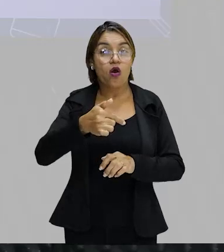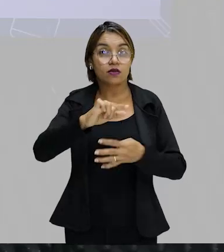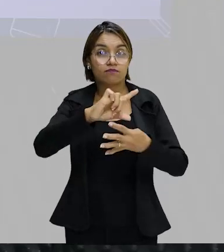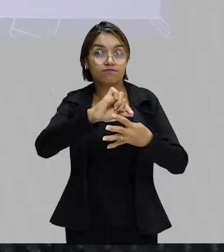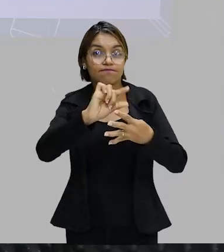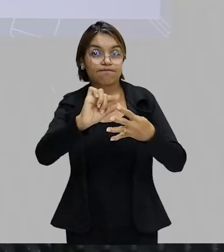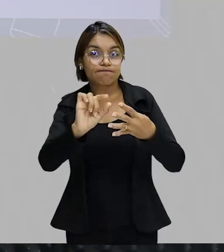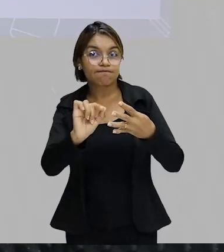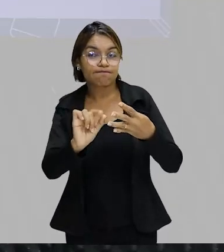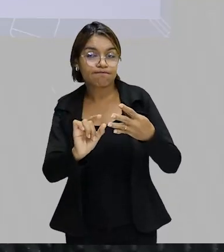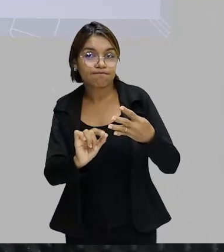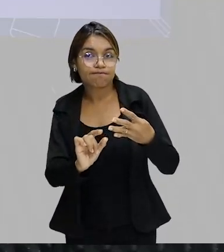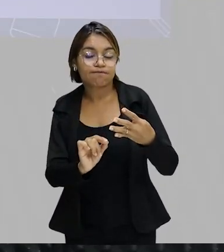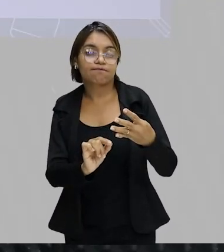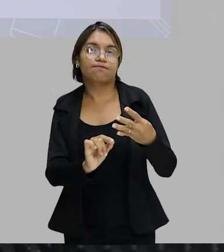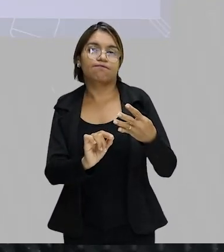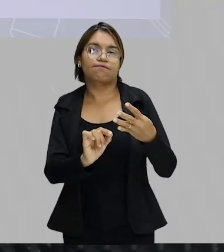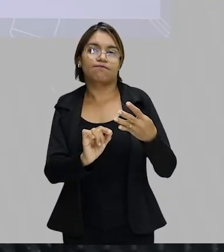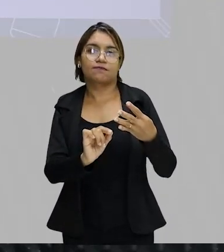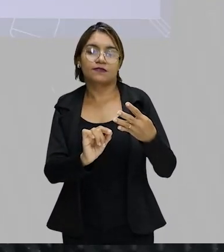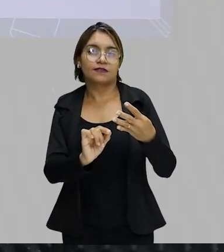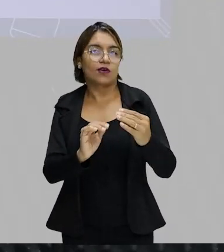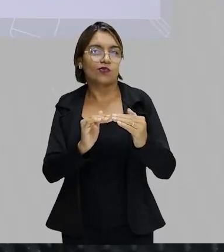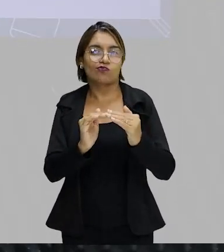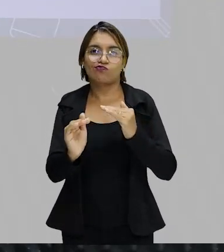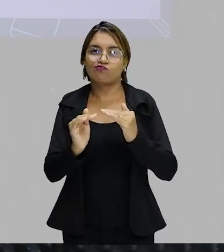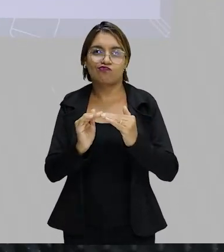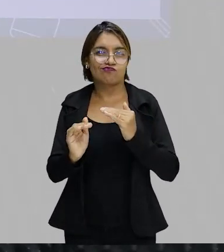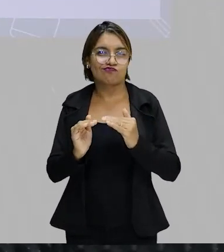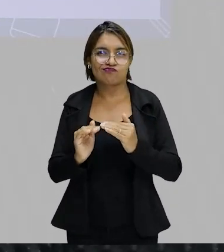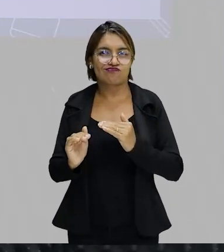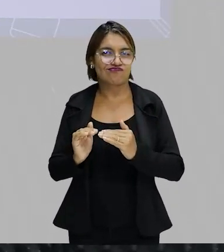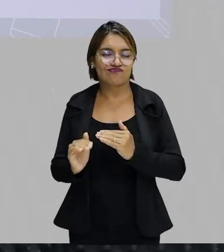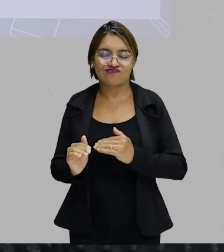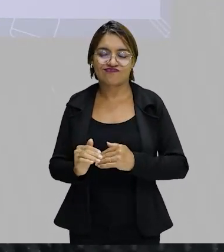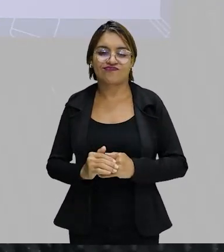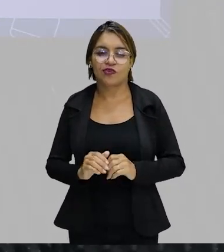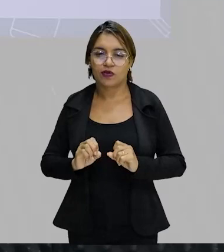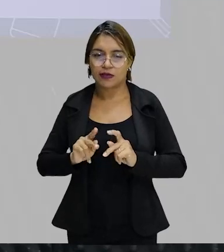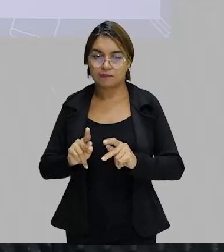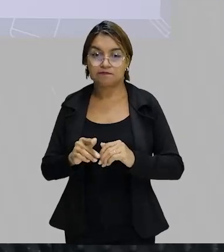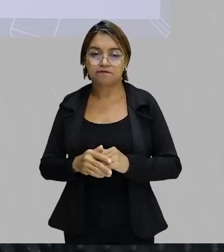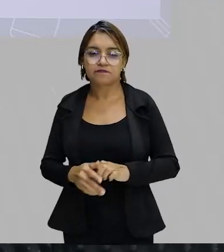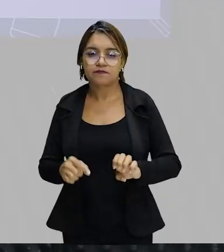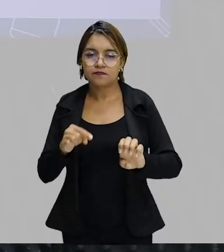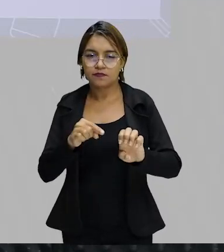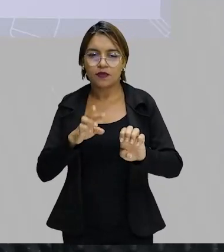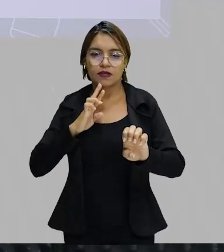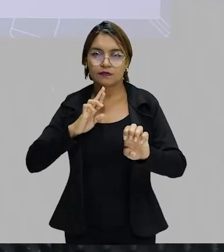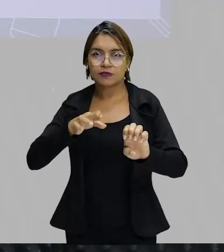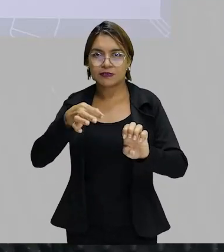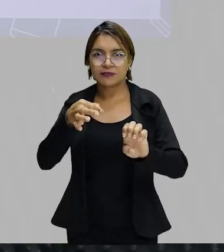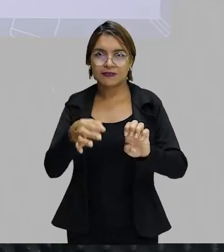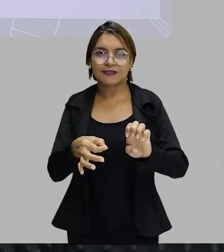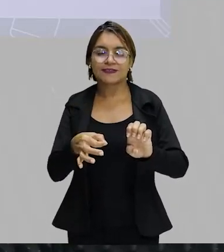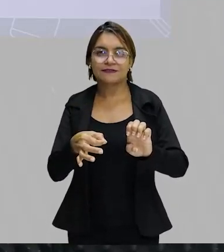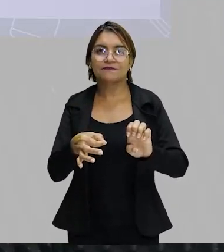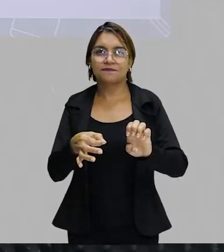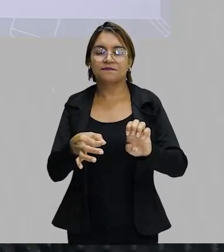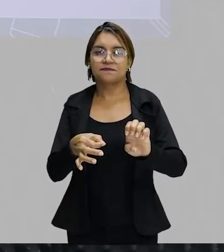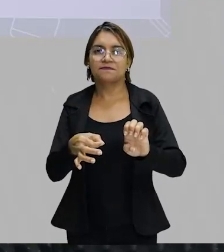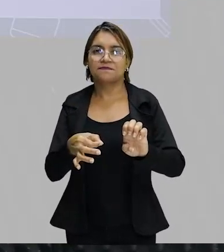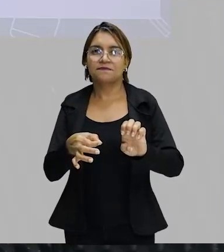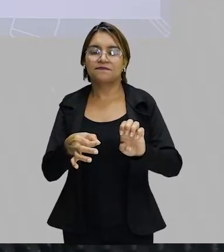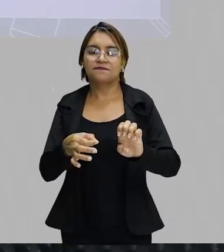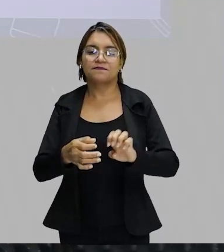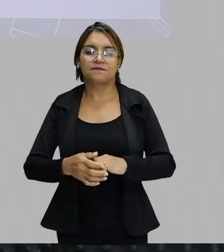estão assim extremamente distantes do projeto da própria lógica moderna, ok? Então, marca aí para você a letra E. Letra